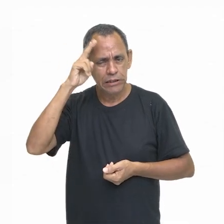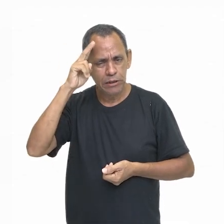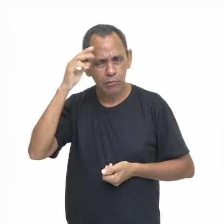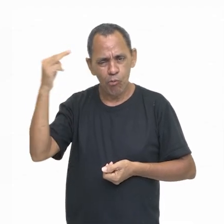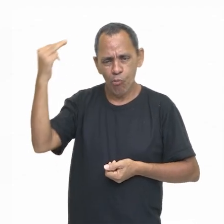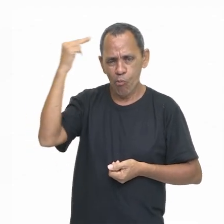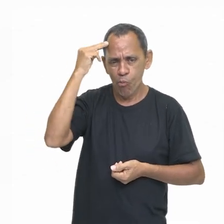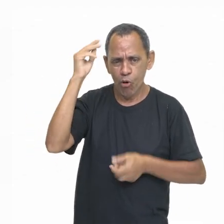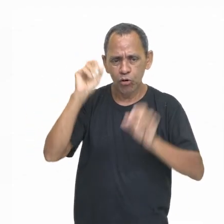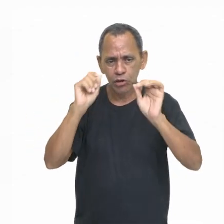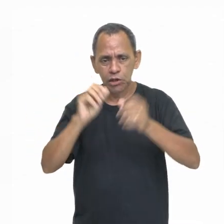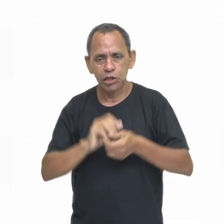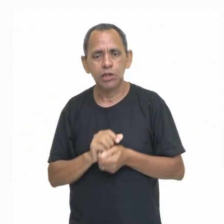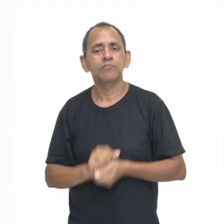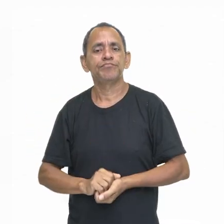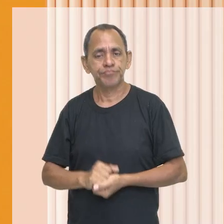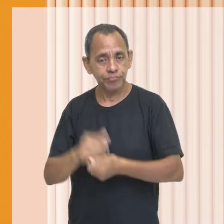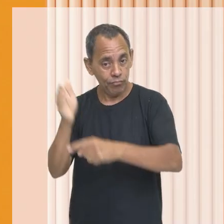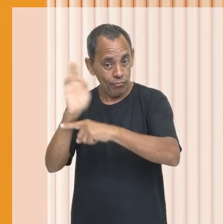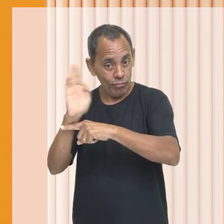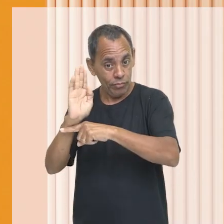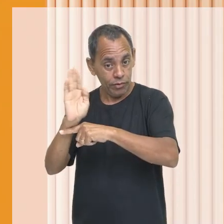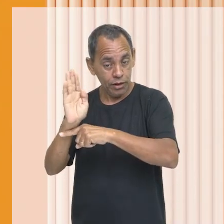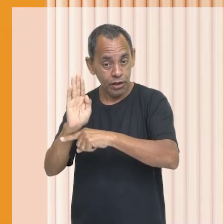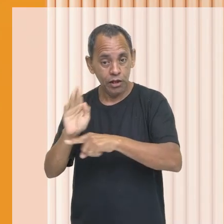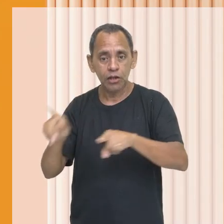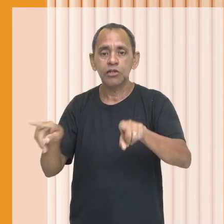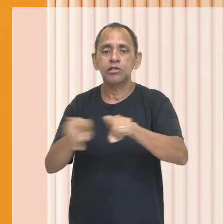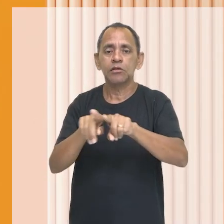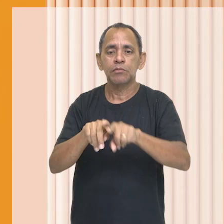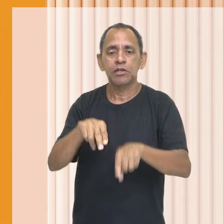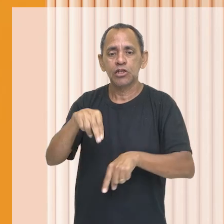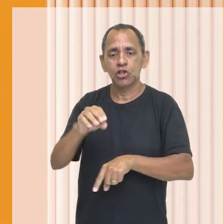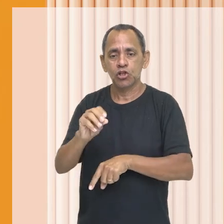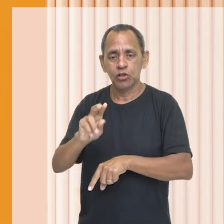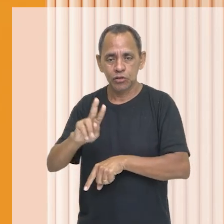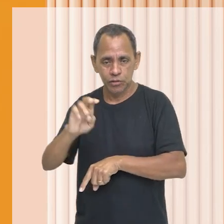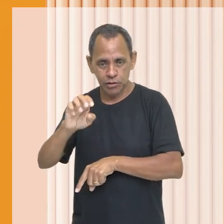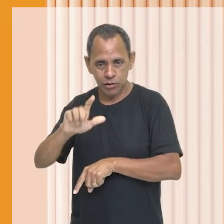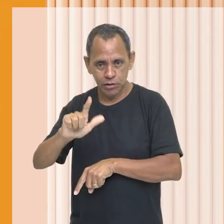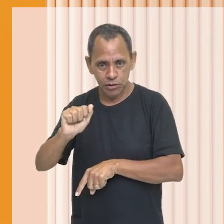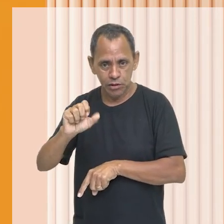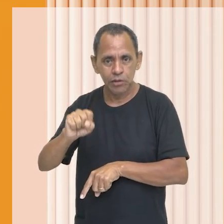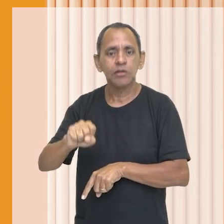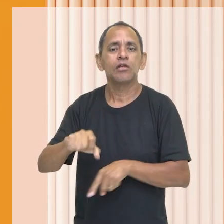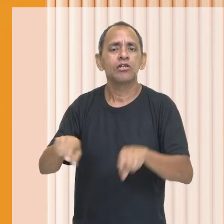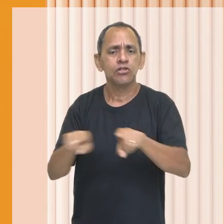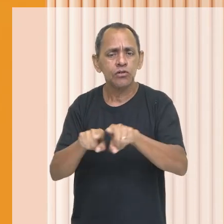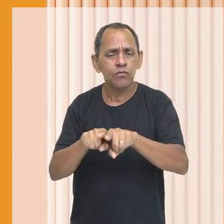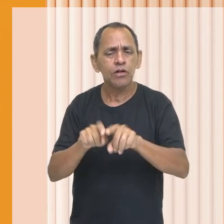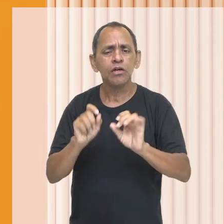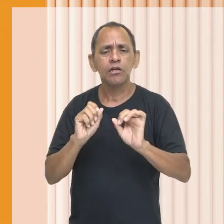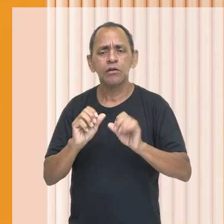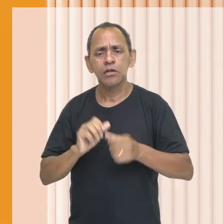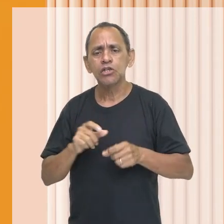seja filmes ou até mesmo novelas que tiveram, né, as suas